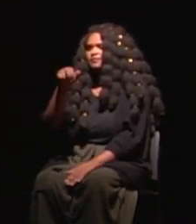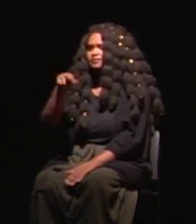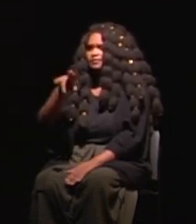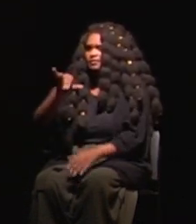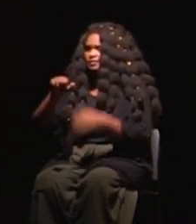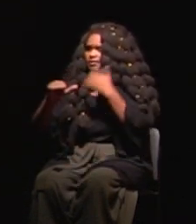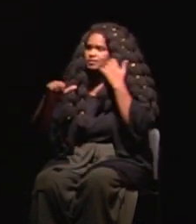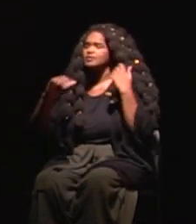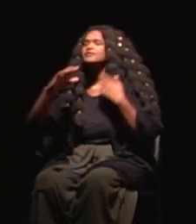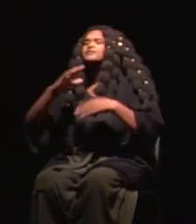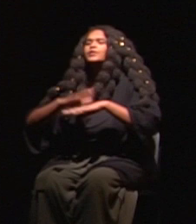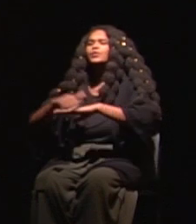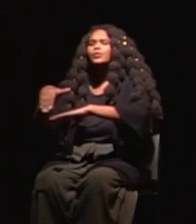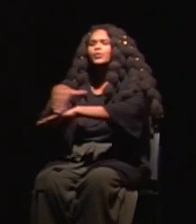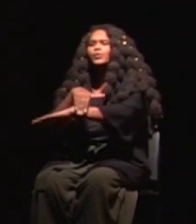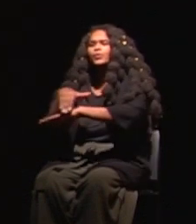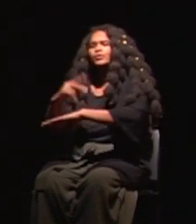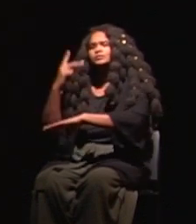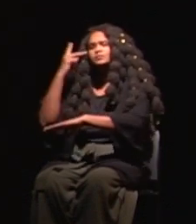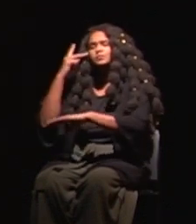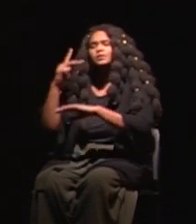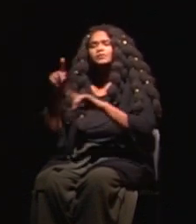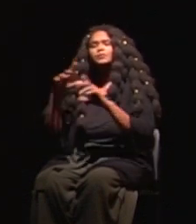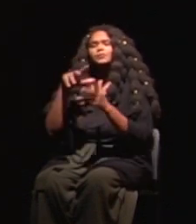Paulo, no mundo contemporâneo.